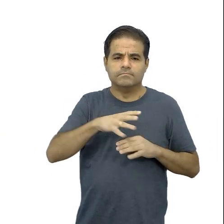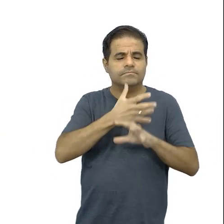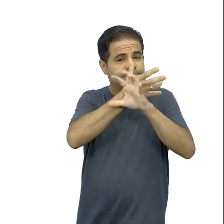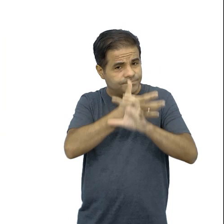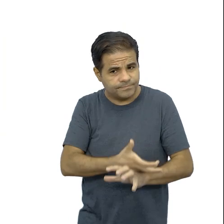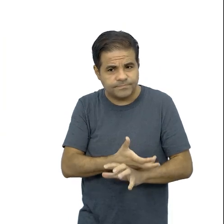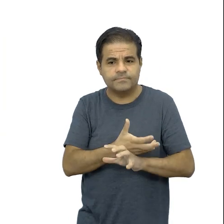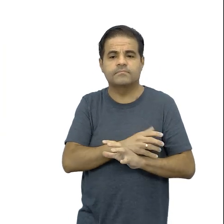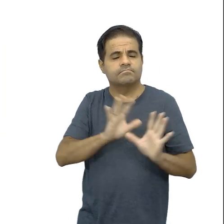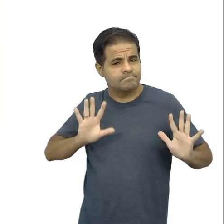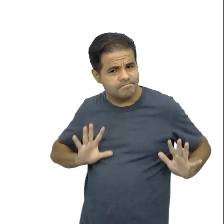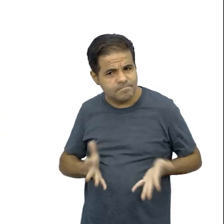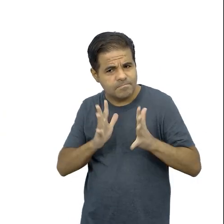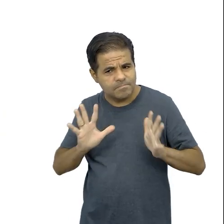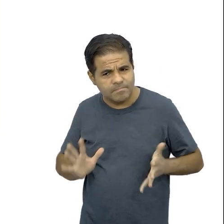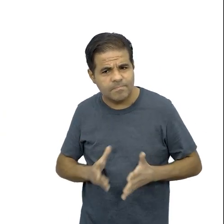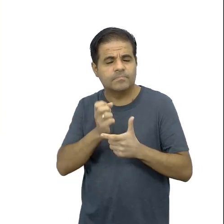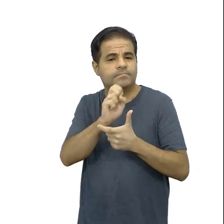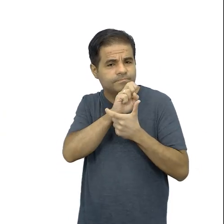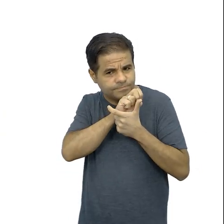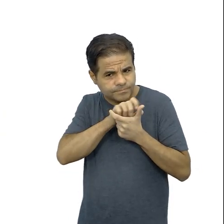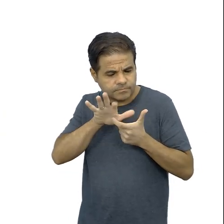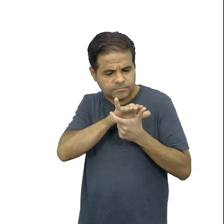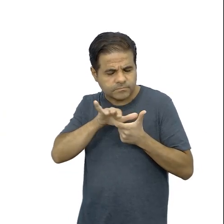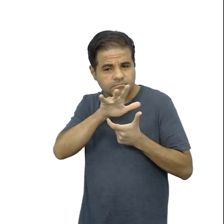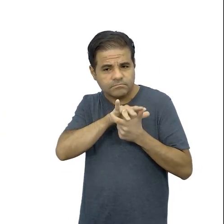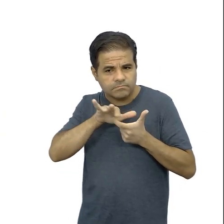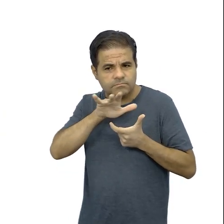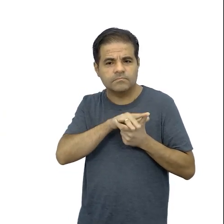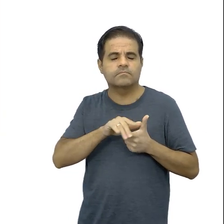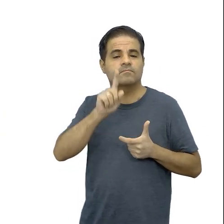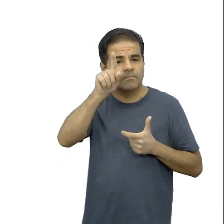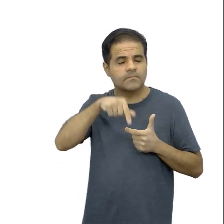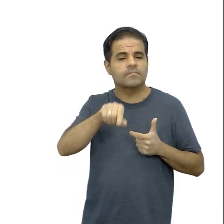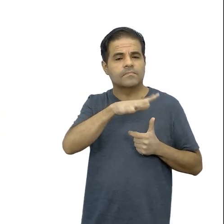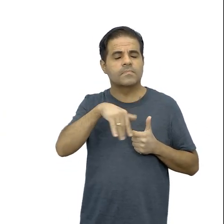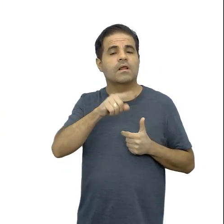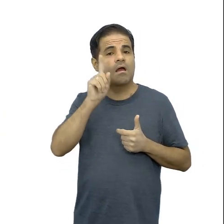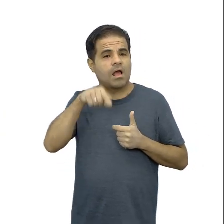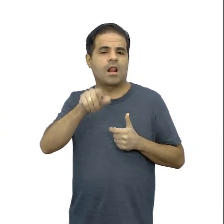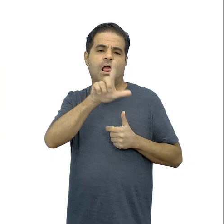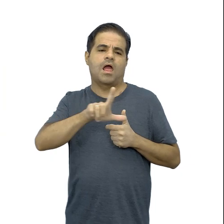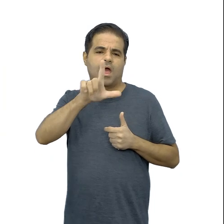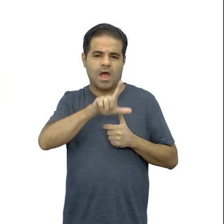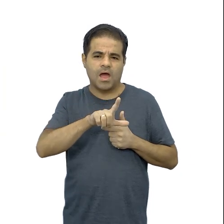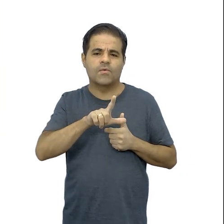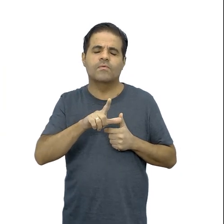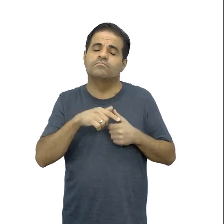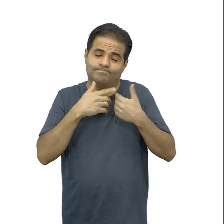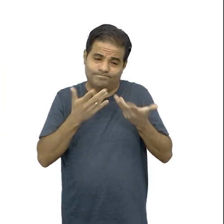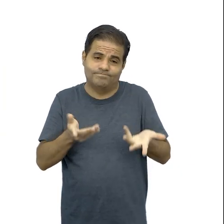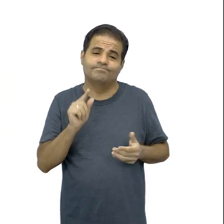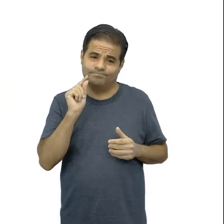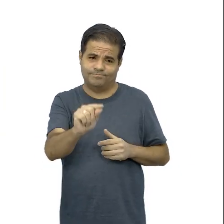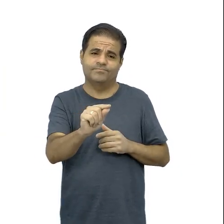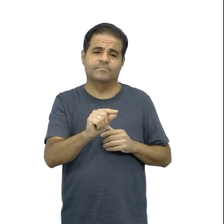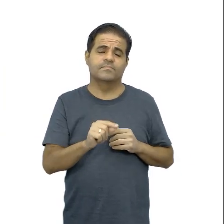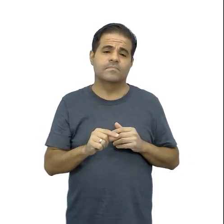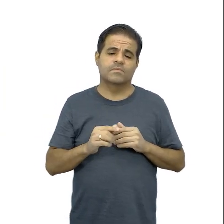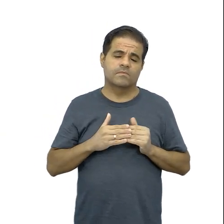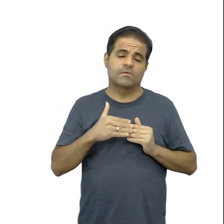é promover o letramento matemático desses estudantes. E é claro que isso